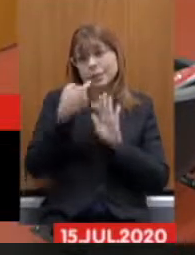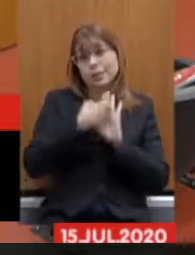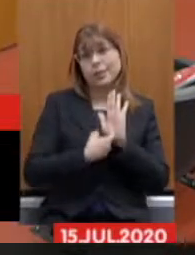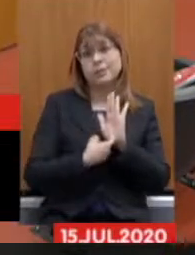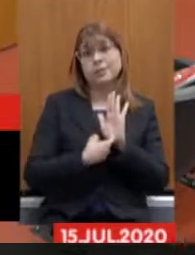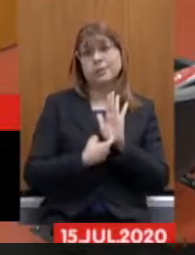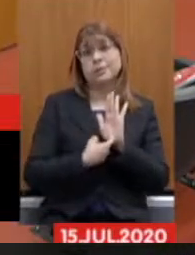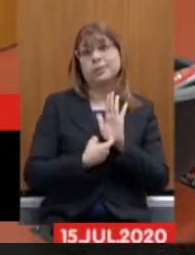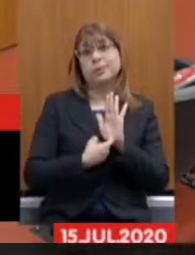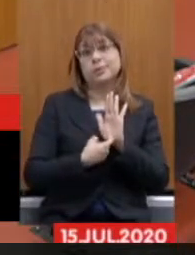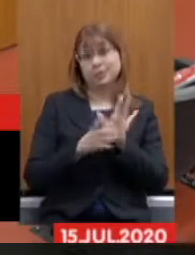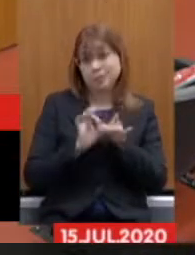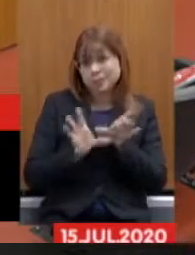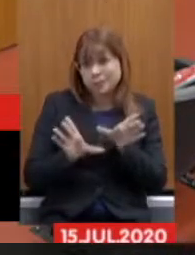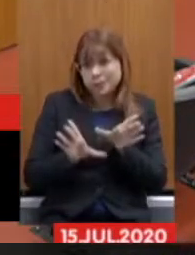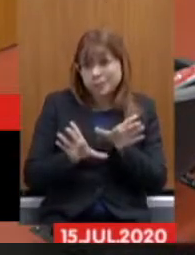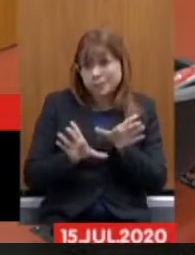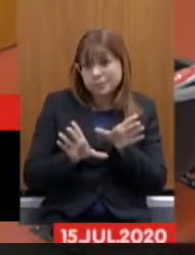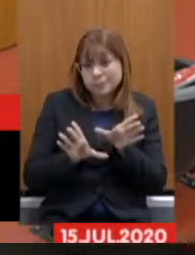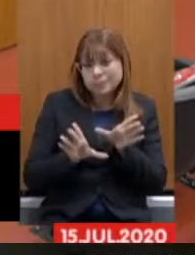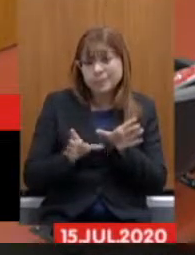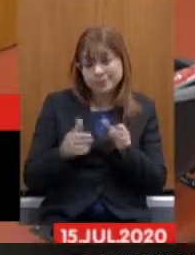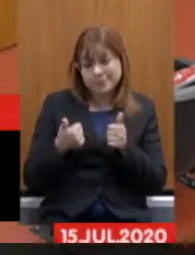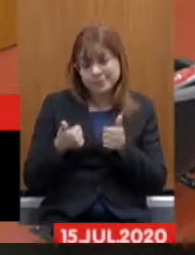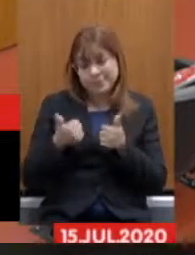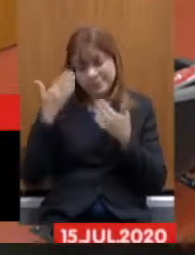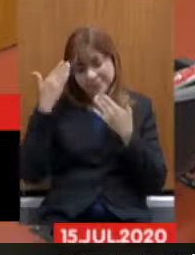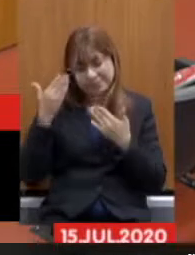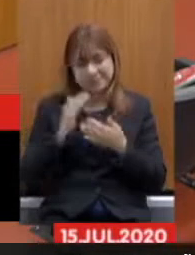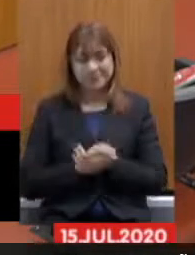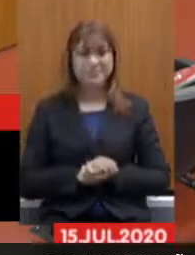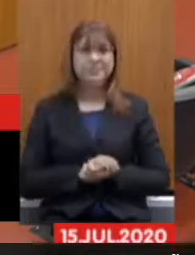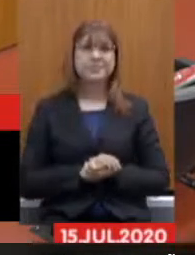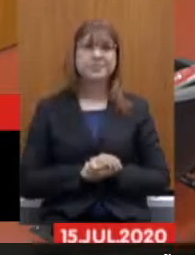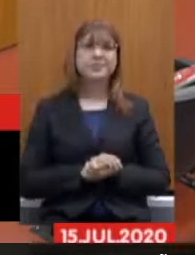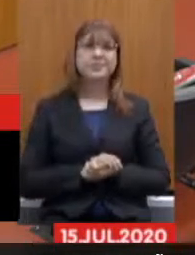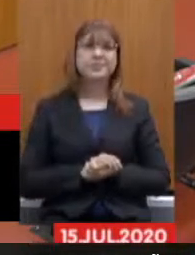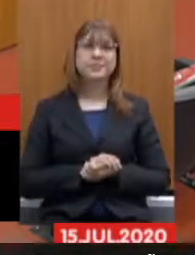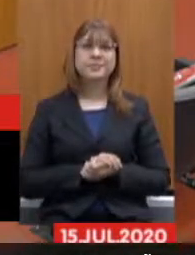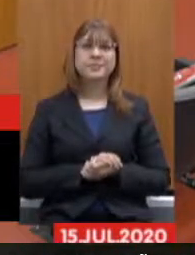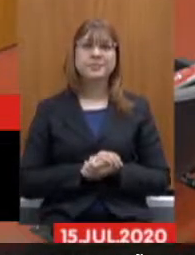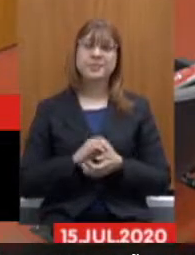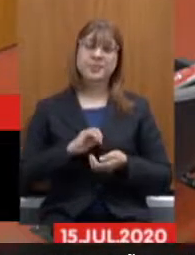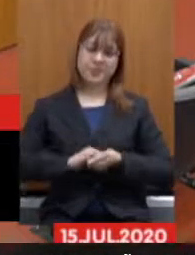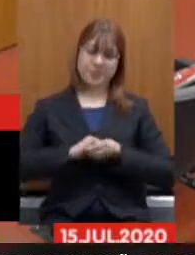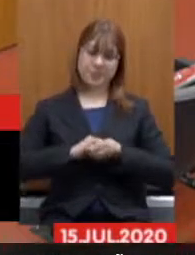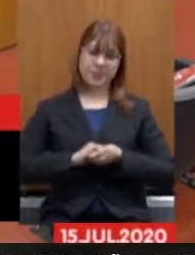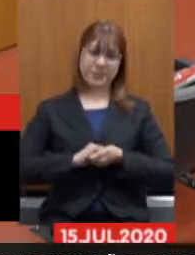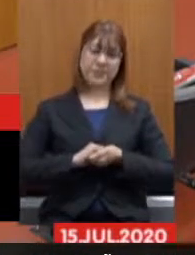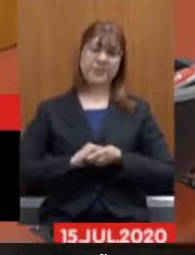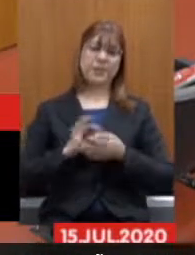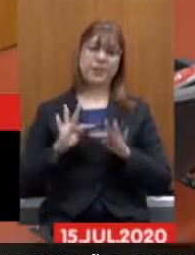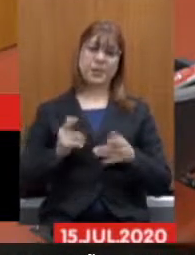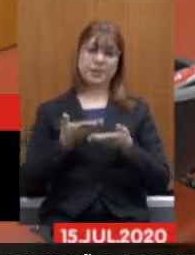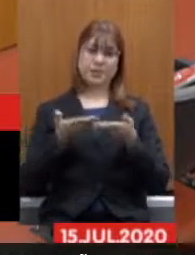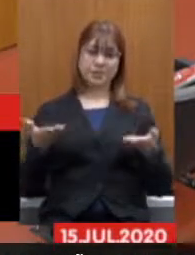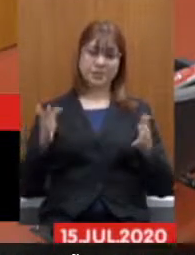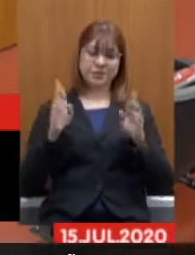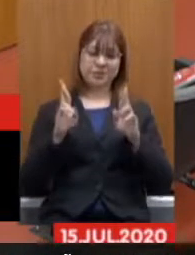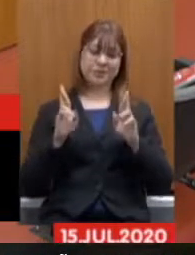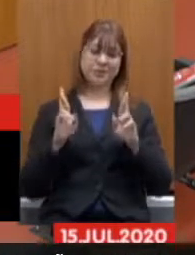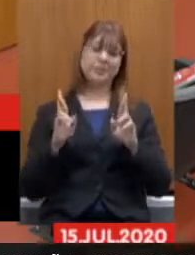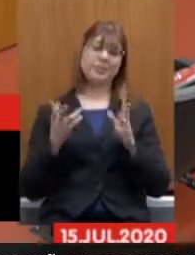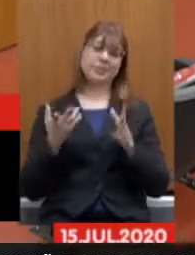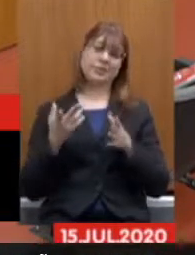pequeno terço uma crença me permite obrigado presidente quero aqui cumprimentar que todos os sindicalistas que se